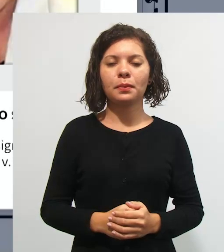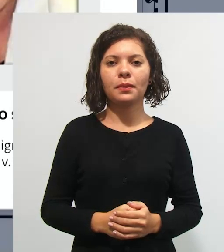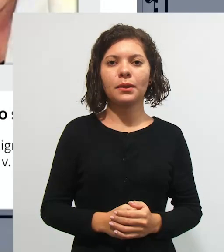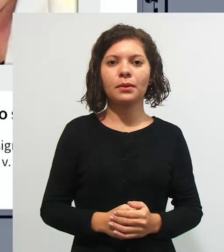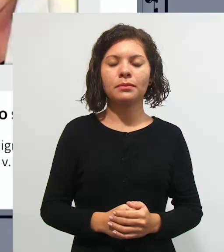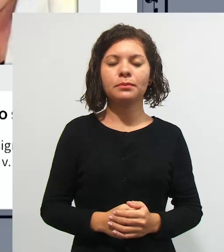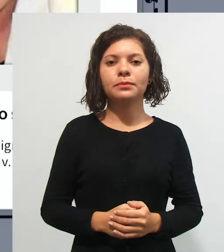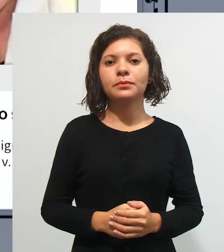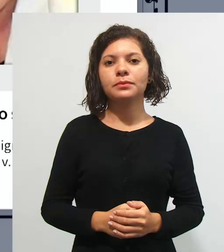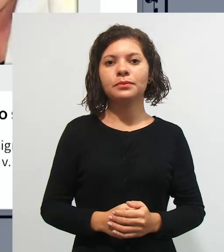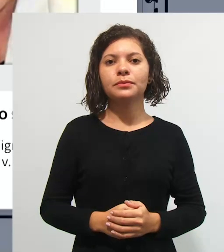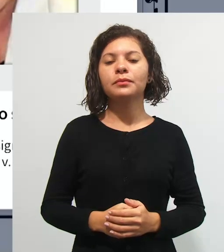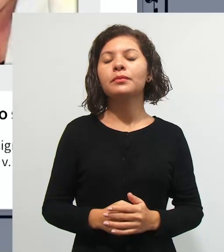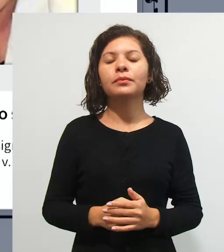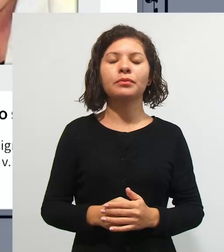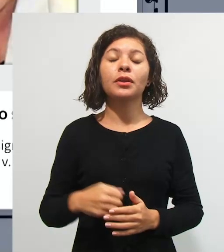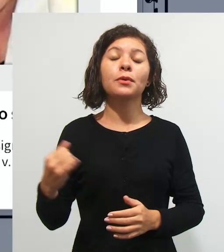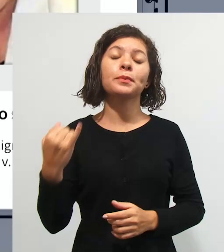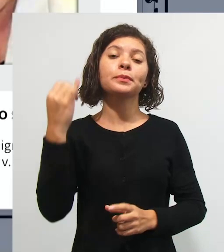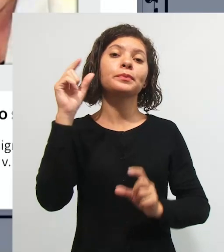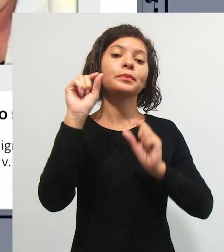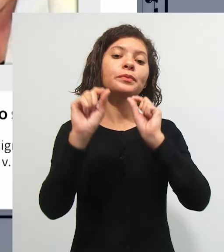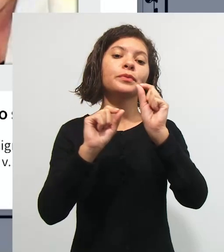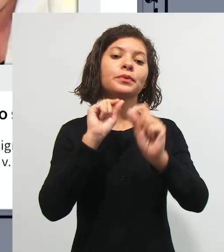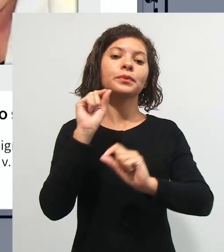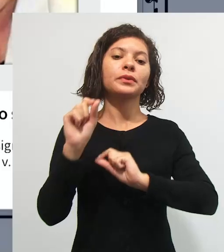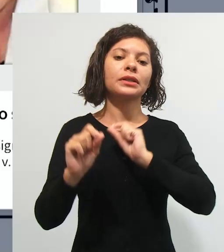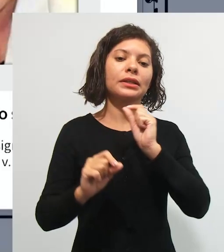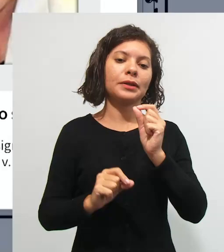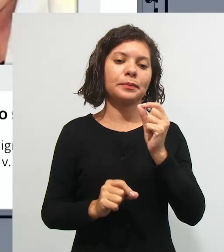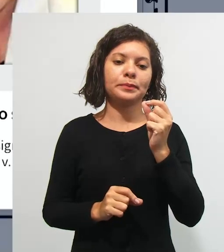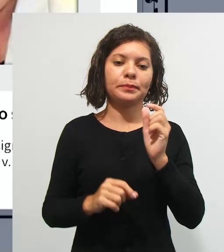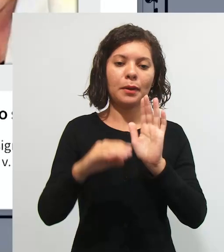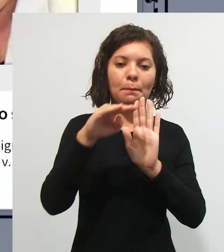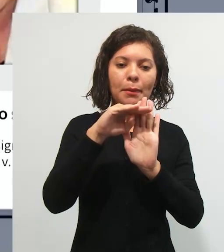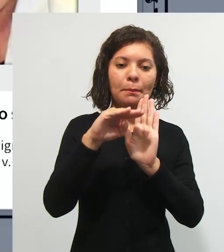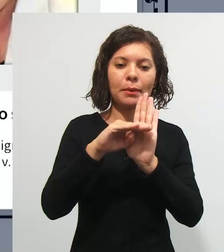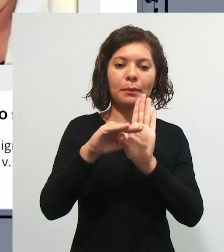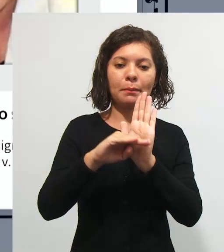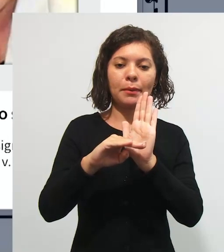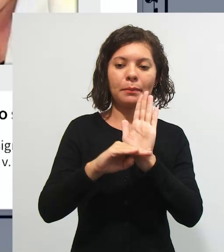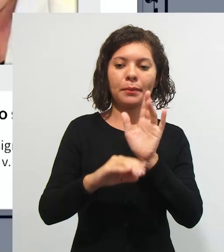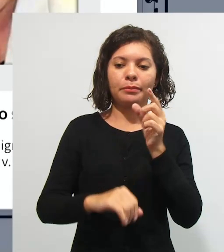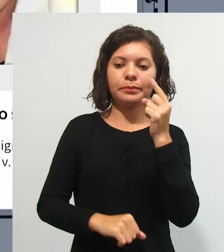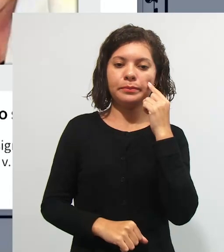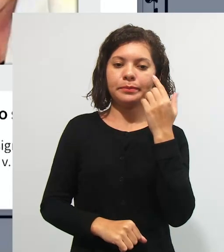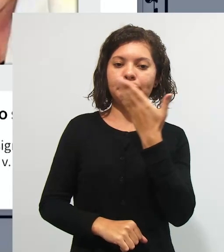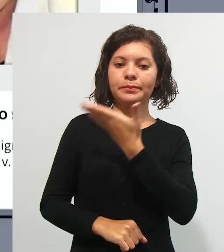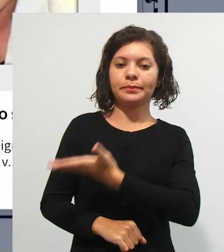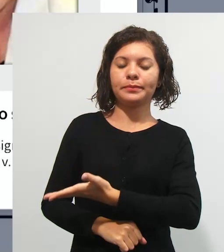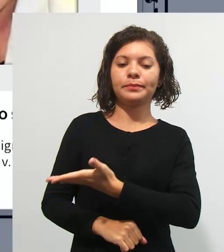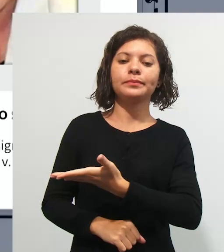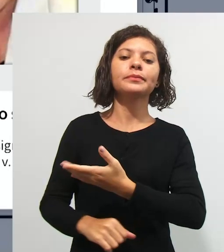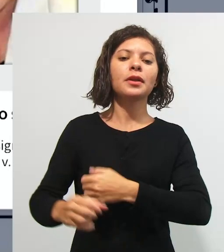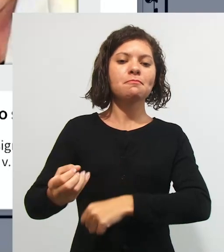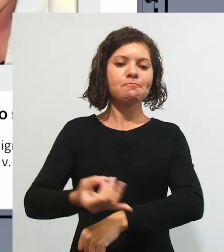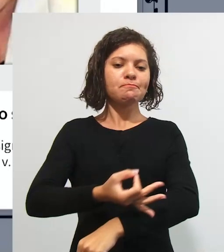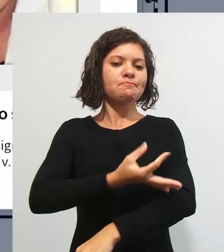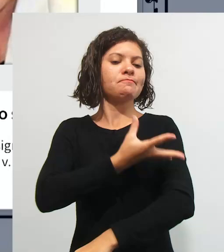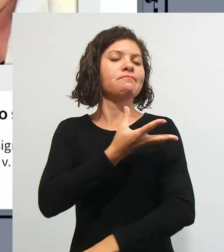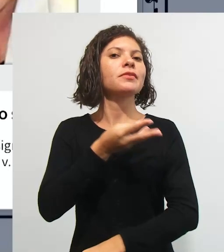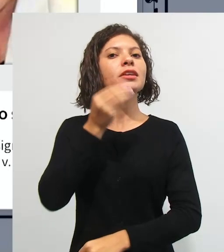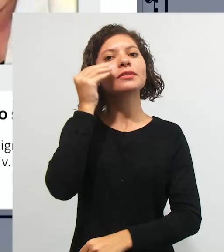Na pesquisa em educação tem grande importância esses elementos. As emoções, as vivências, os valores